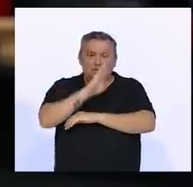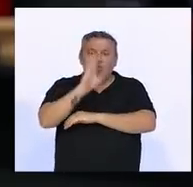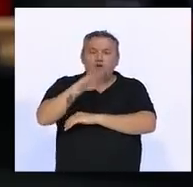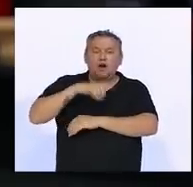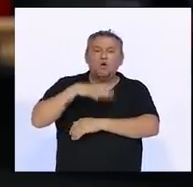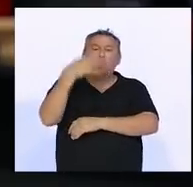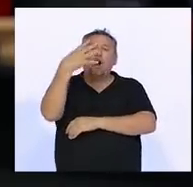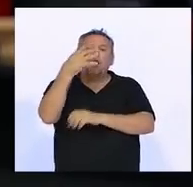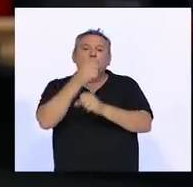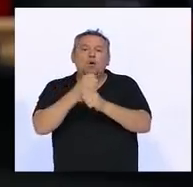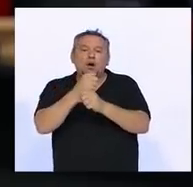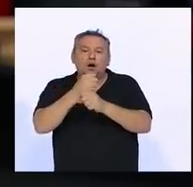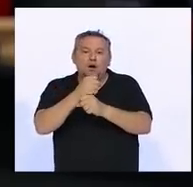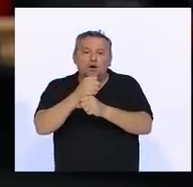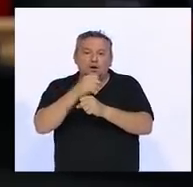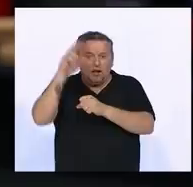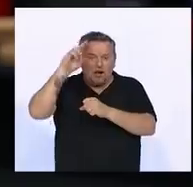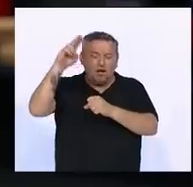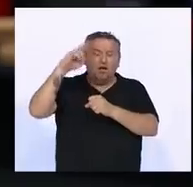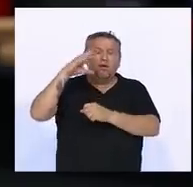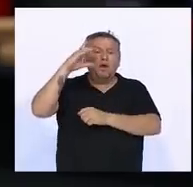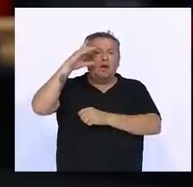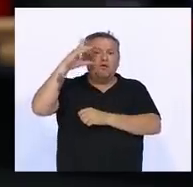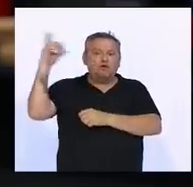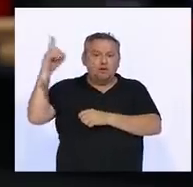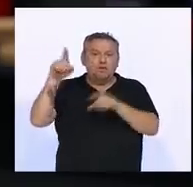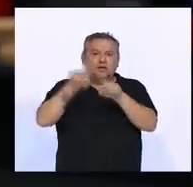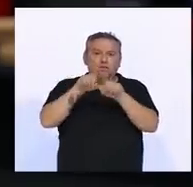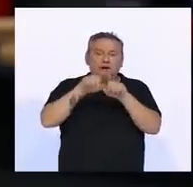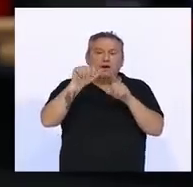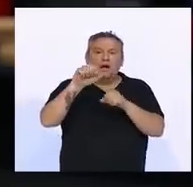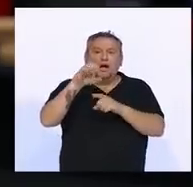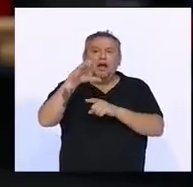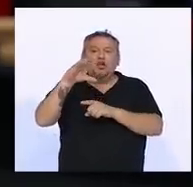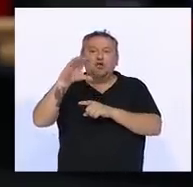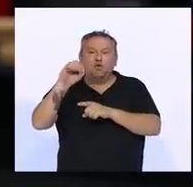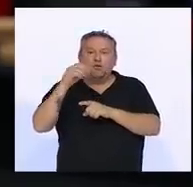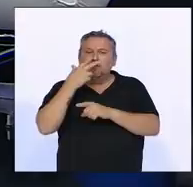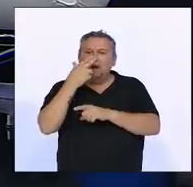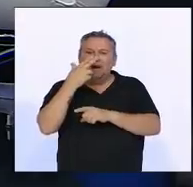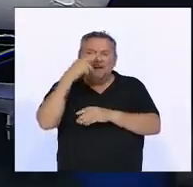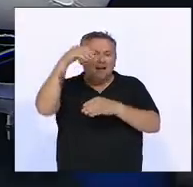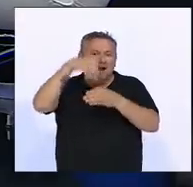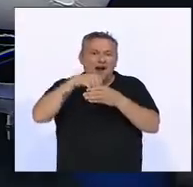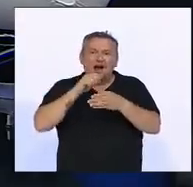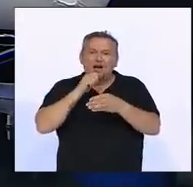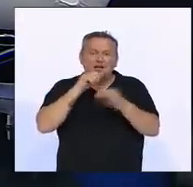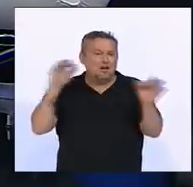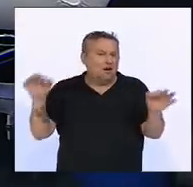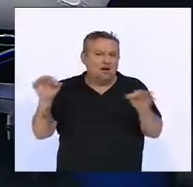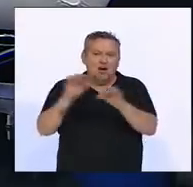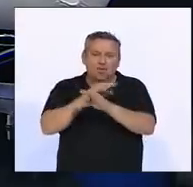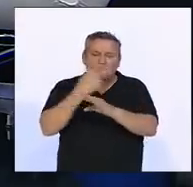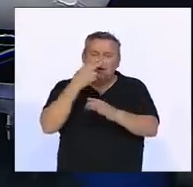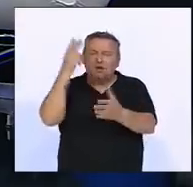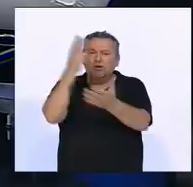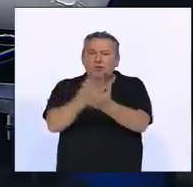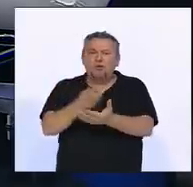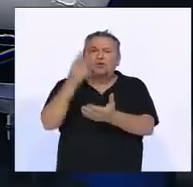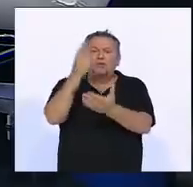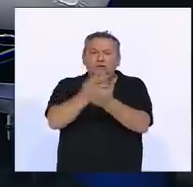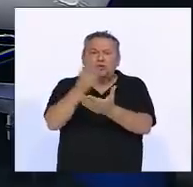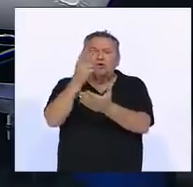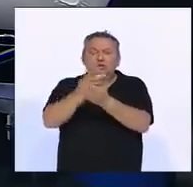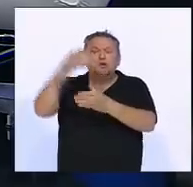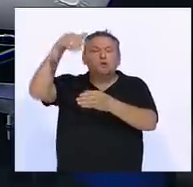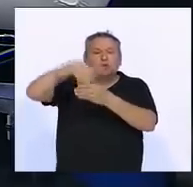4 anos, saímos da eleição de Dilma com Aécio Neves, parece que as eleições não acabaram. Nós estamos continuando a eleição